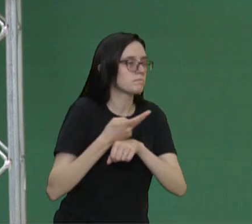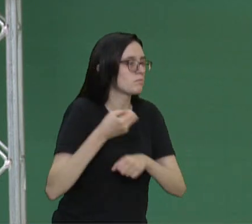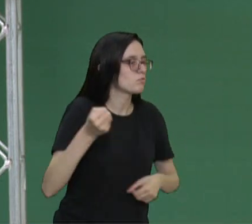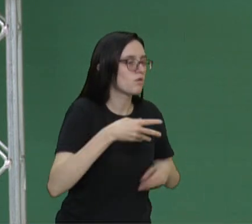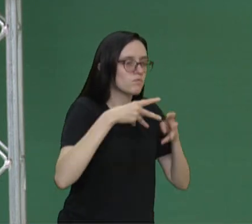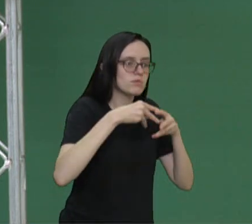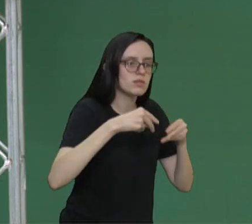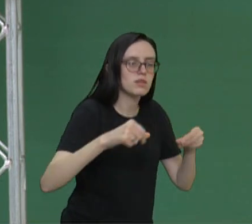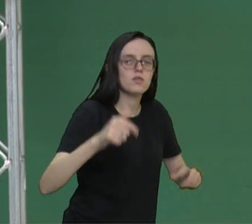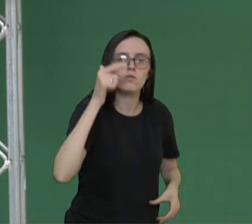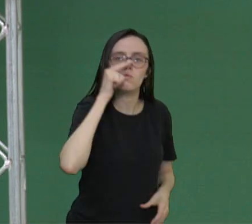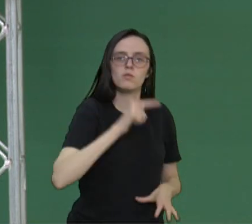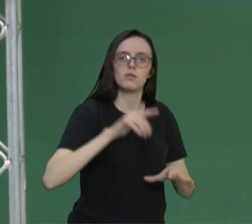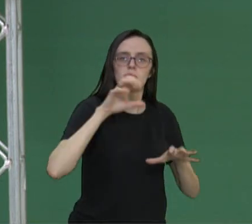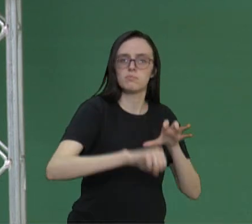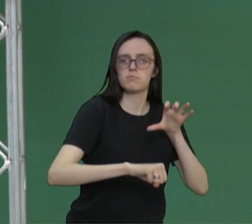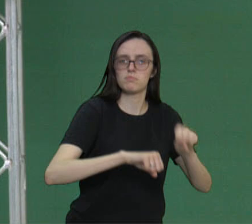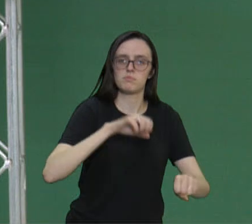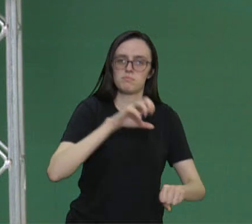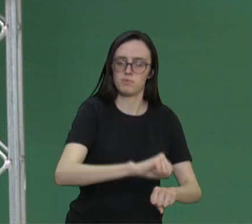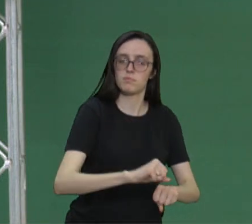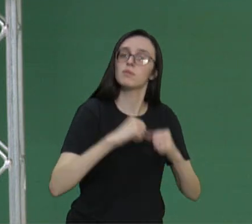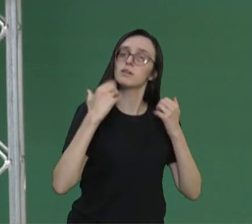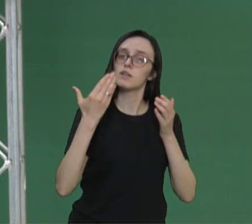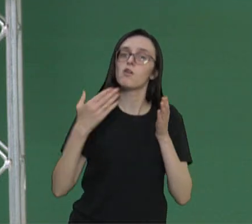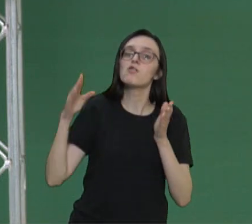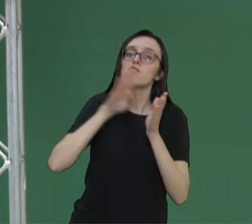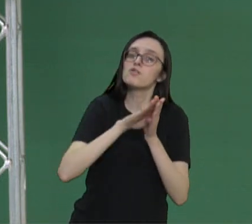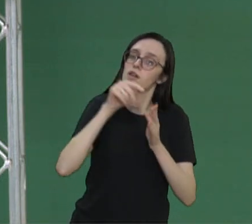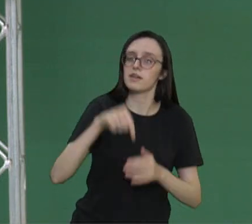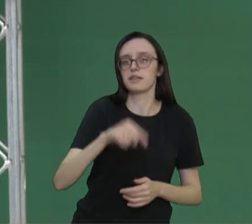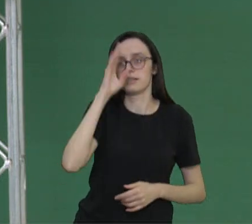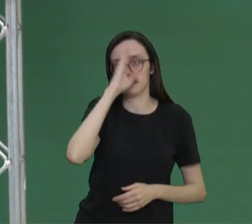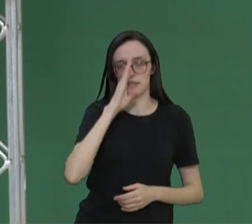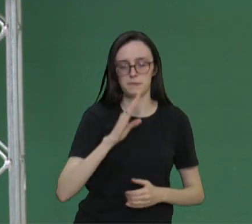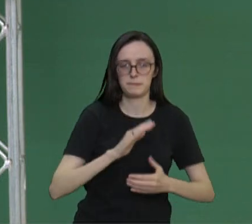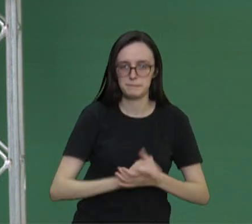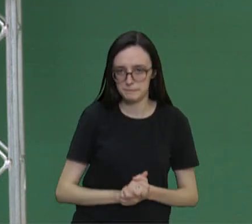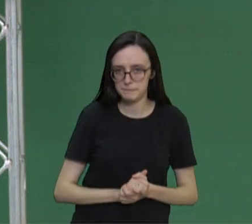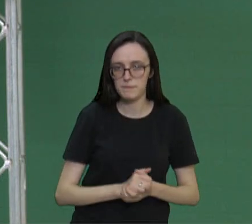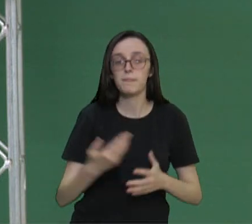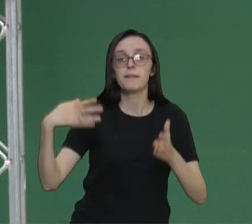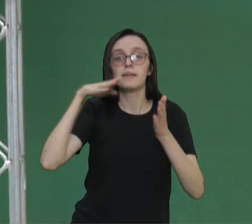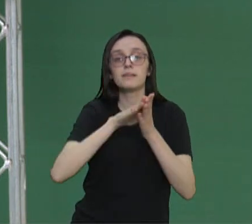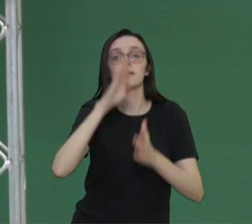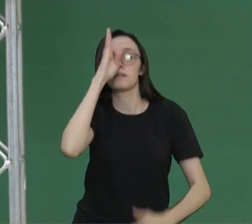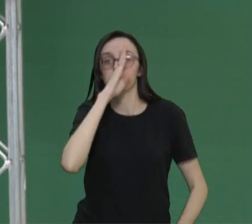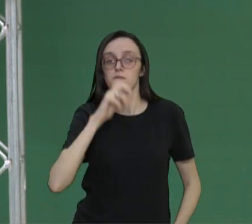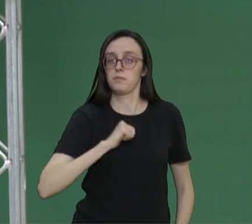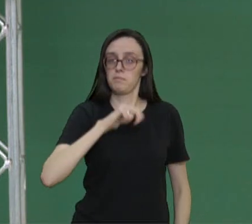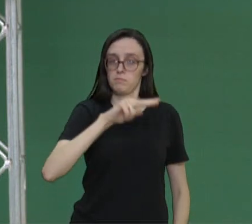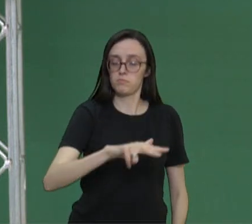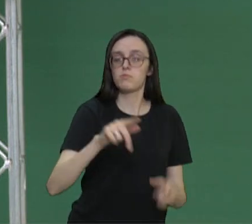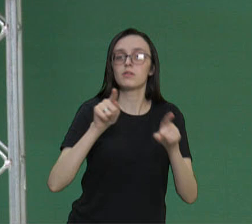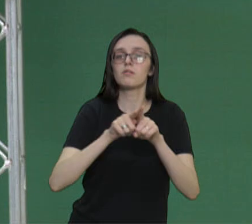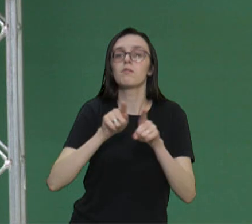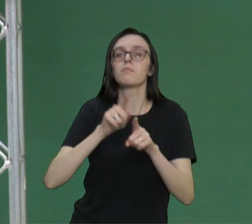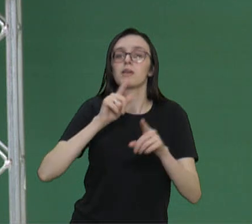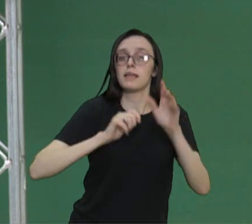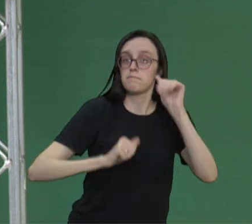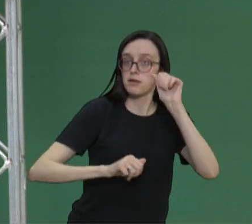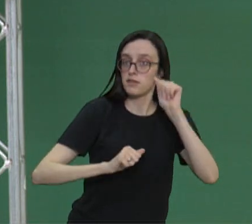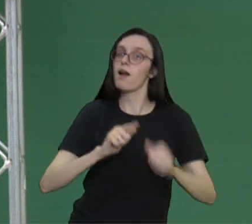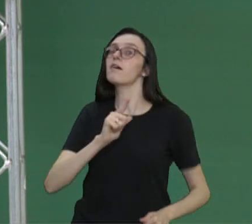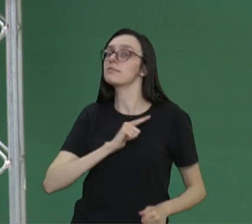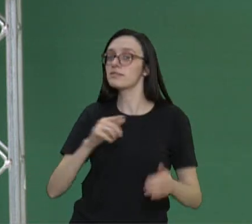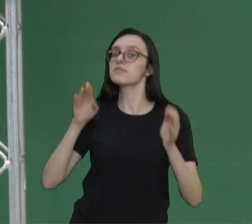terras, né? Para poder explorar. E assim chegaram ao Brasil. E aí chegaram ao Brasil os portugueses e também espanhóis.